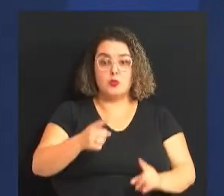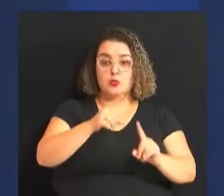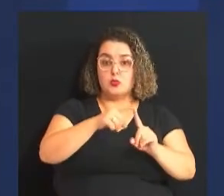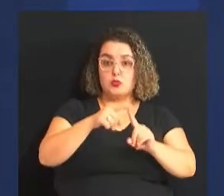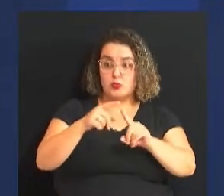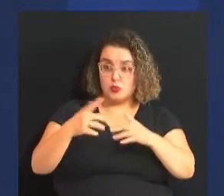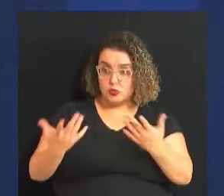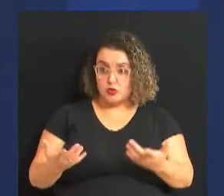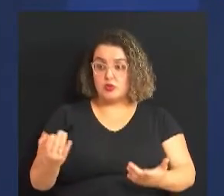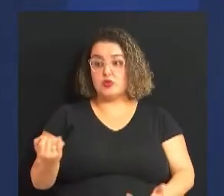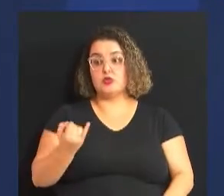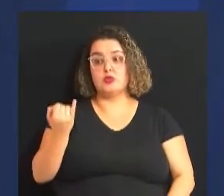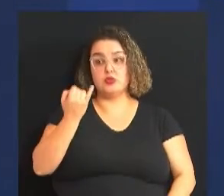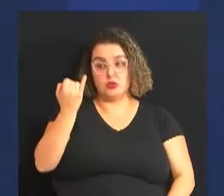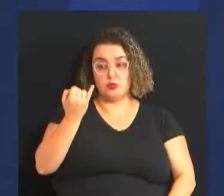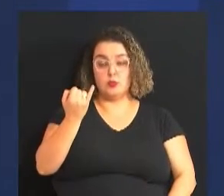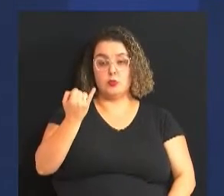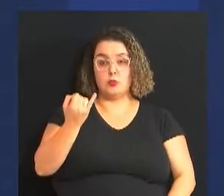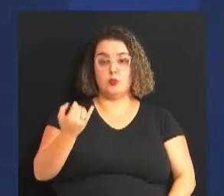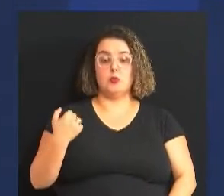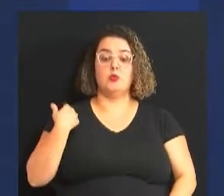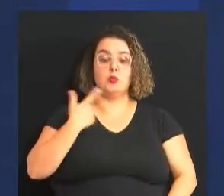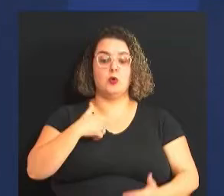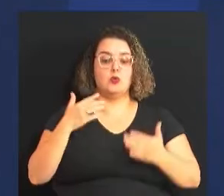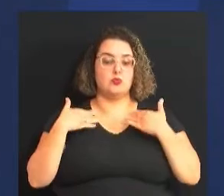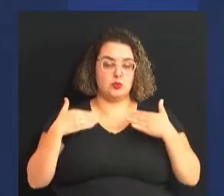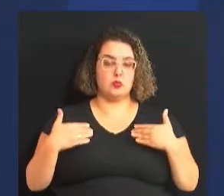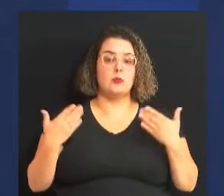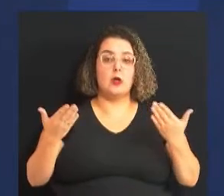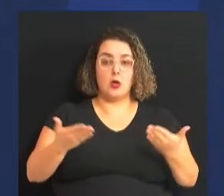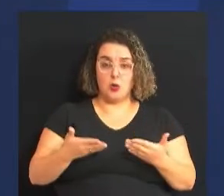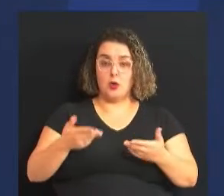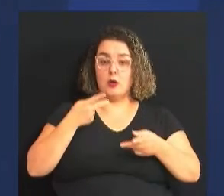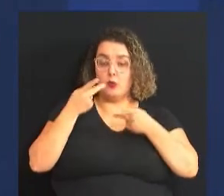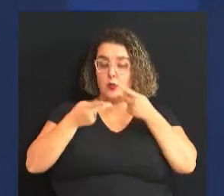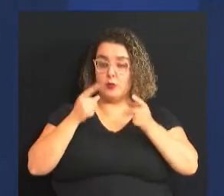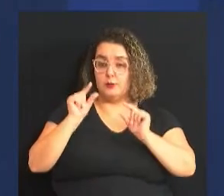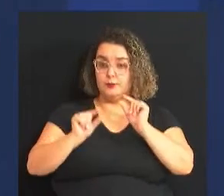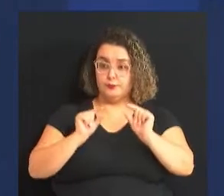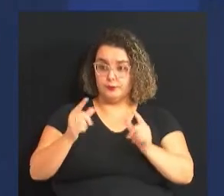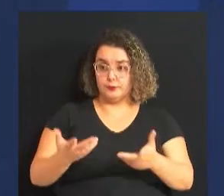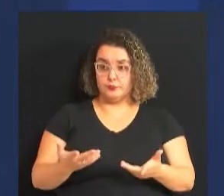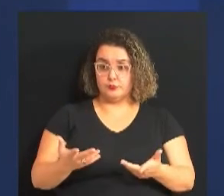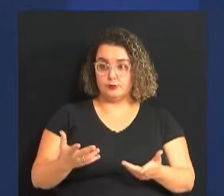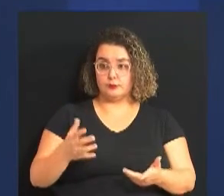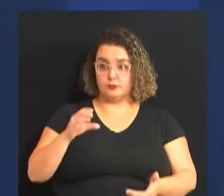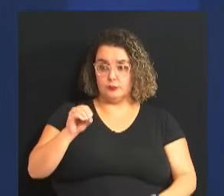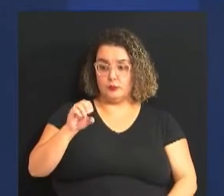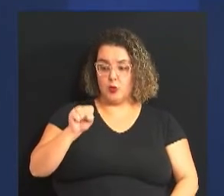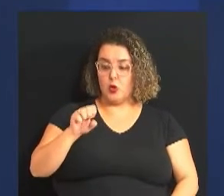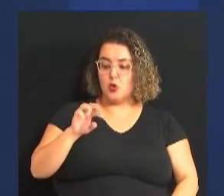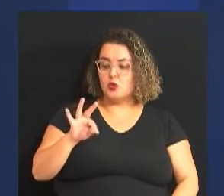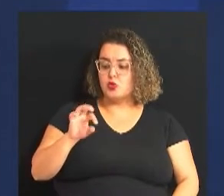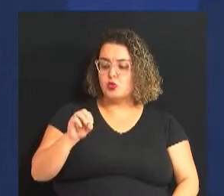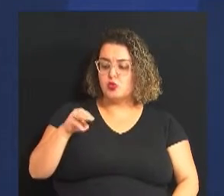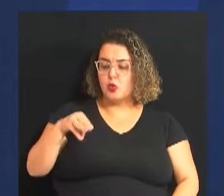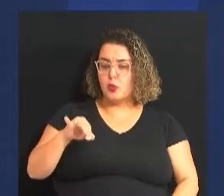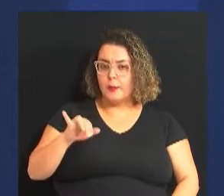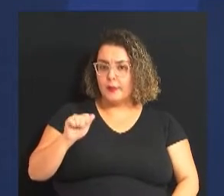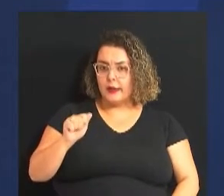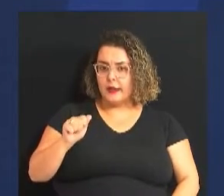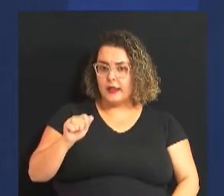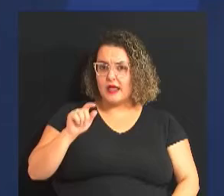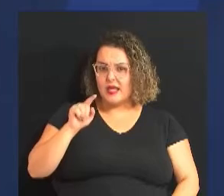a importância dele para o nosso corpo. E agora a gente vai falar um pouquinho sobre ostomia. Já ouviu